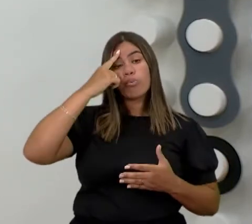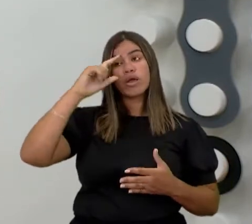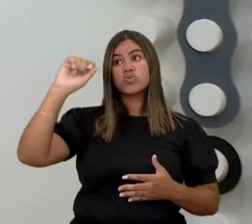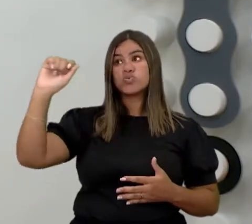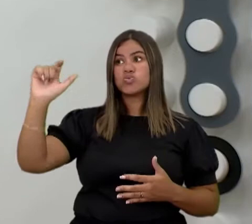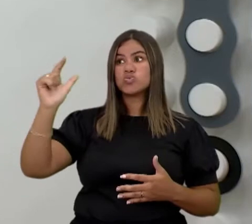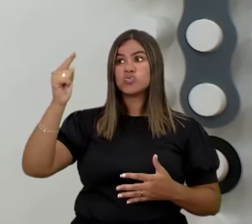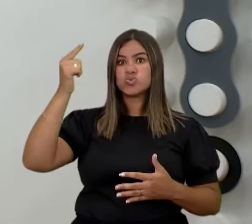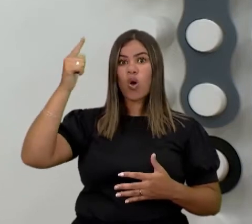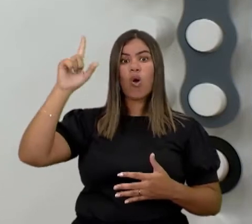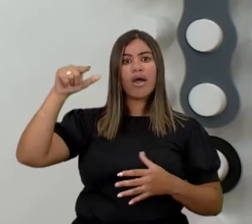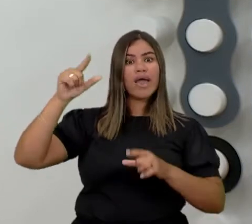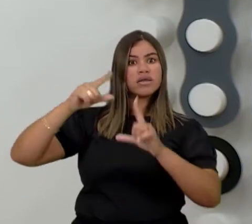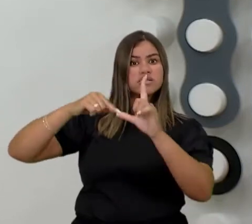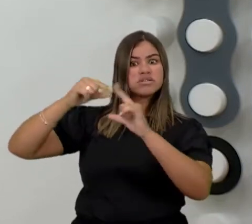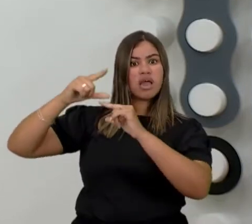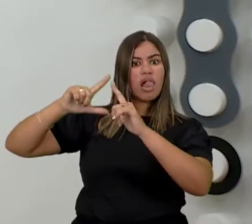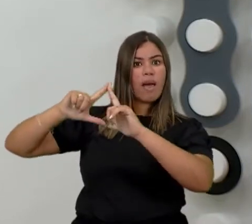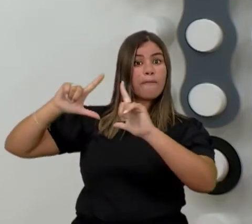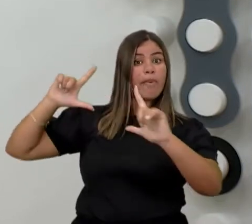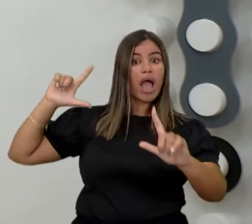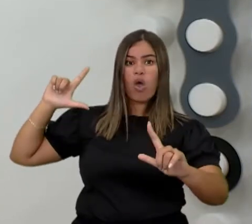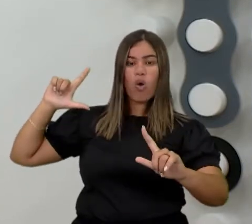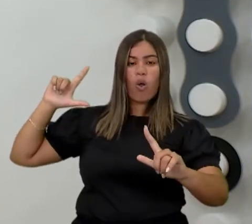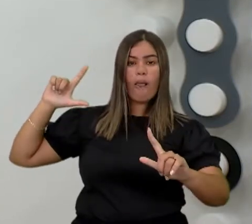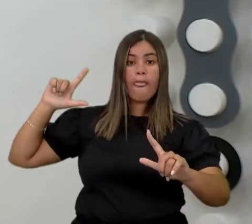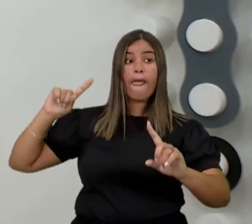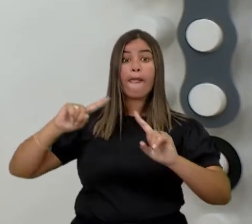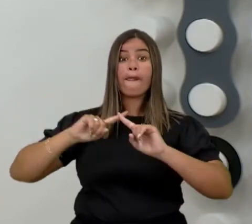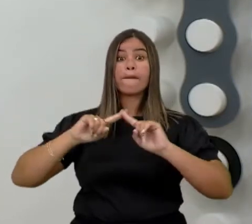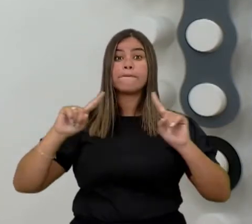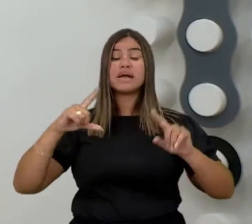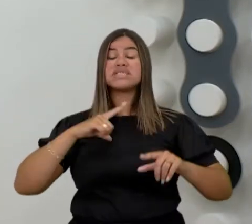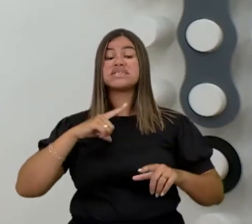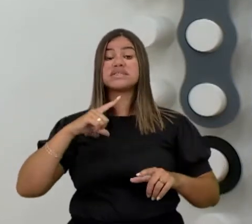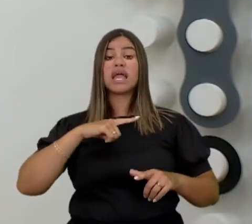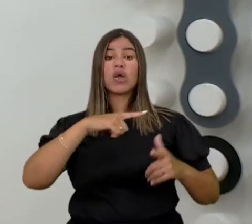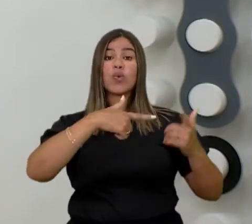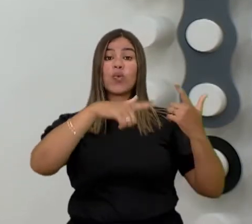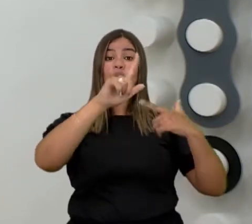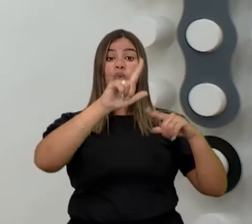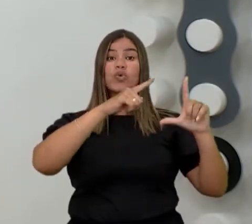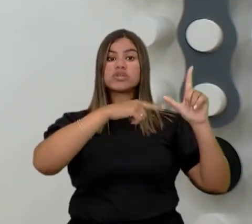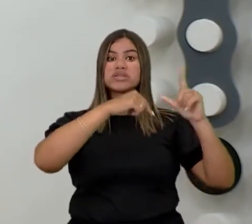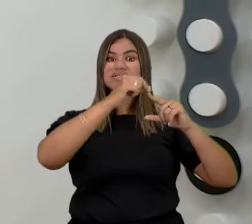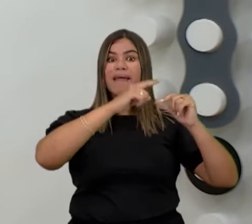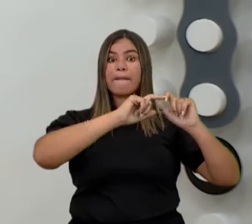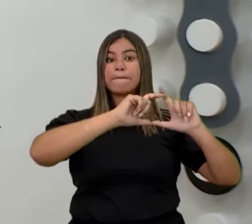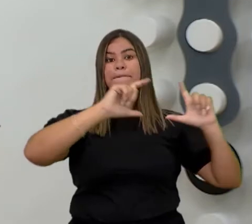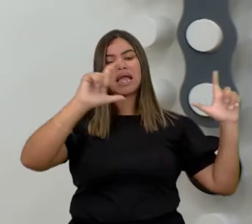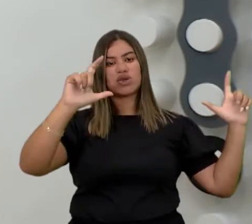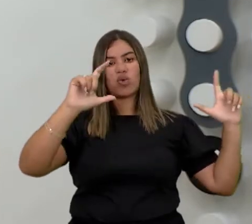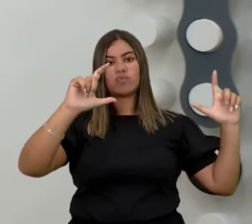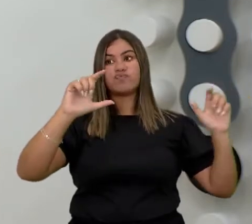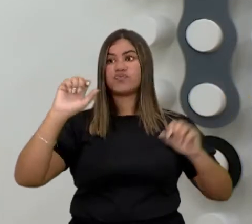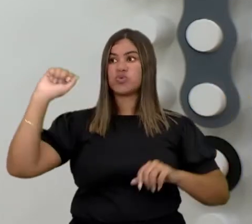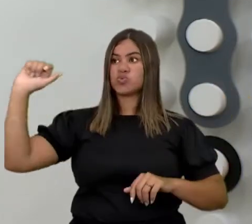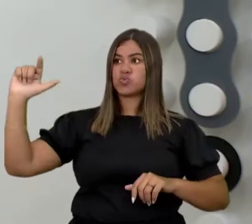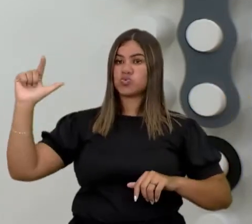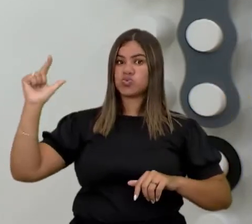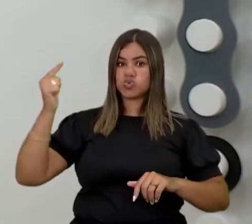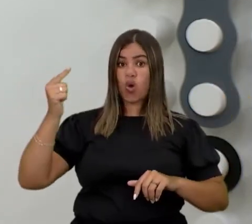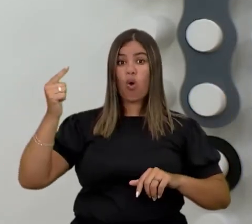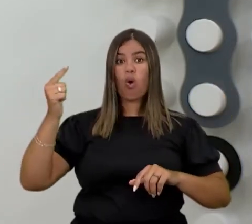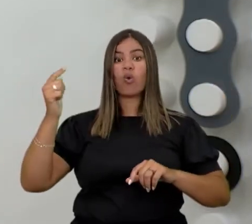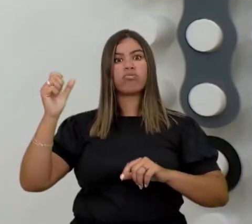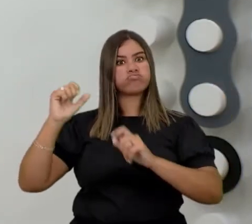Tem outras estrelas, né, que são 3.000 vezes maiores do que o próprio Sol, que é a maior